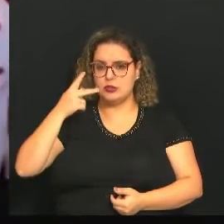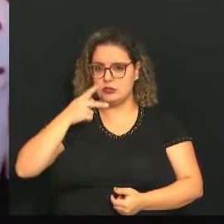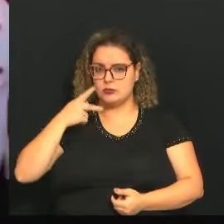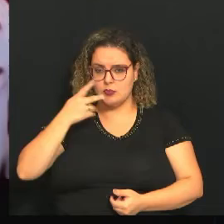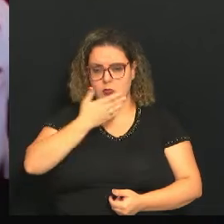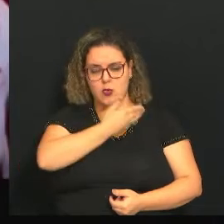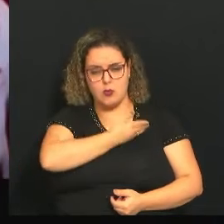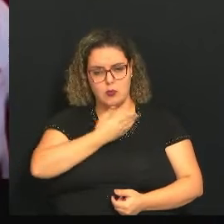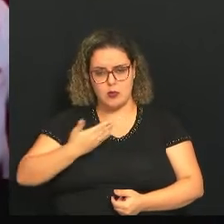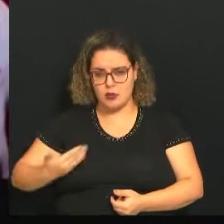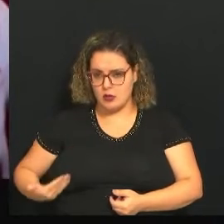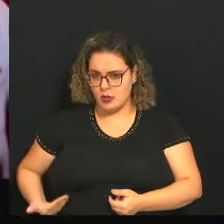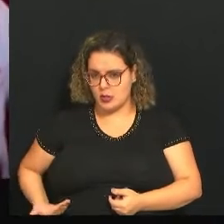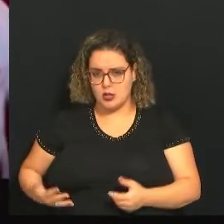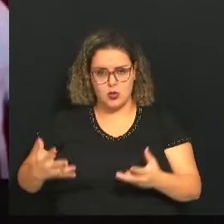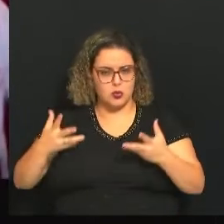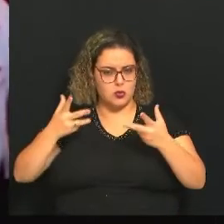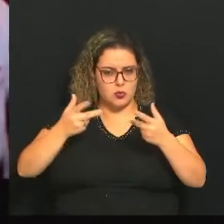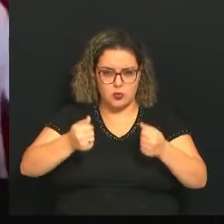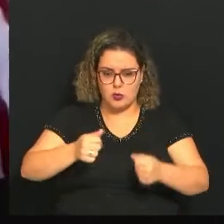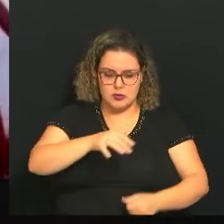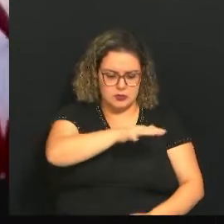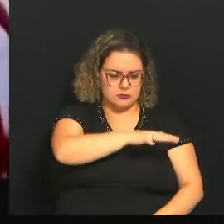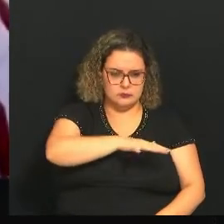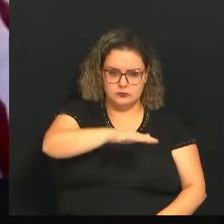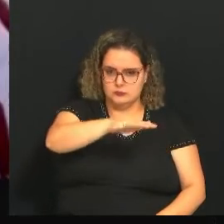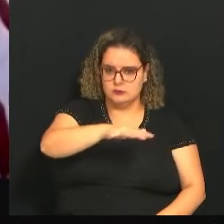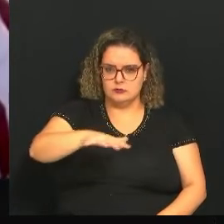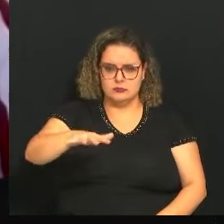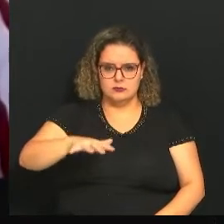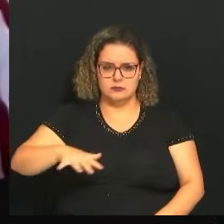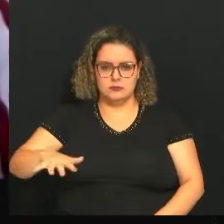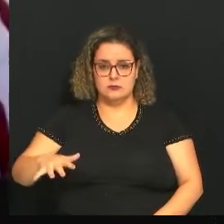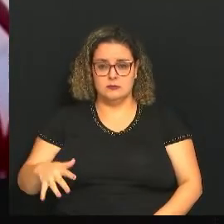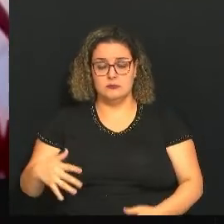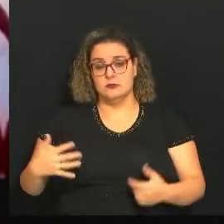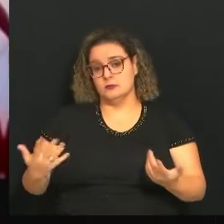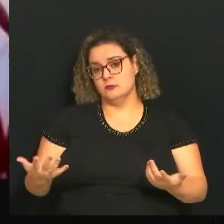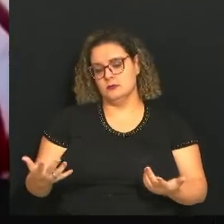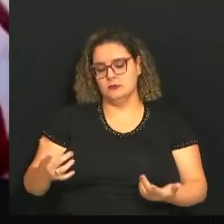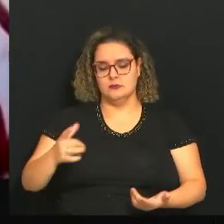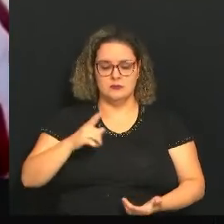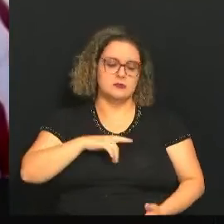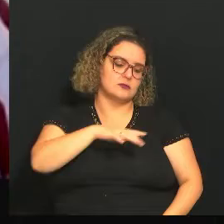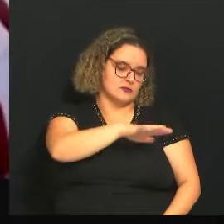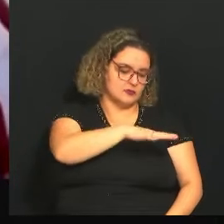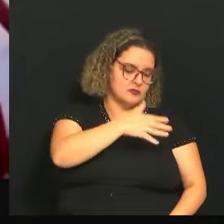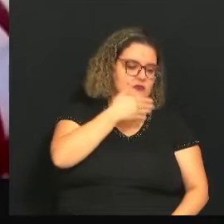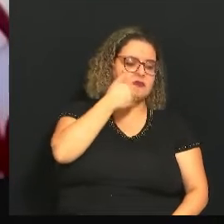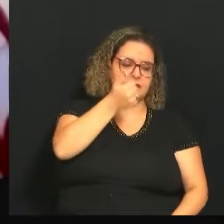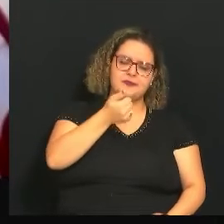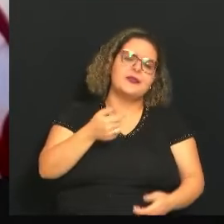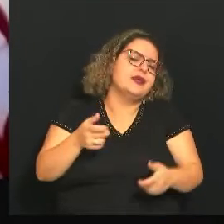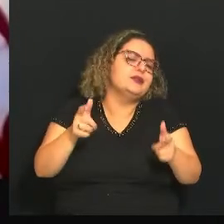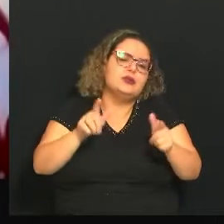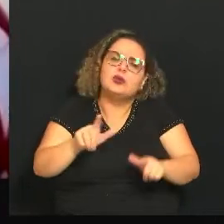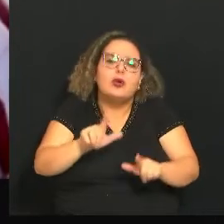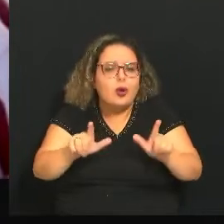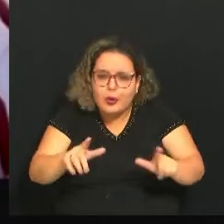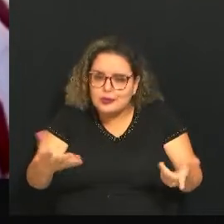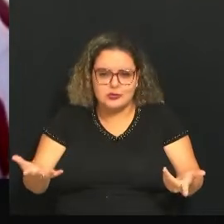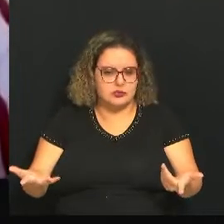Em todos os segmentos, todos os segmentos. Ah, mas tem muita área que precisa melhorar. Claro que tem, ninguém está dizendo que não